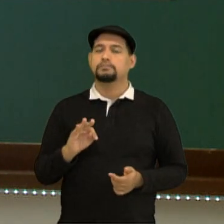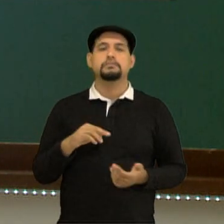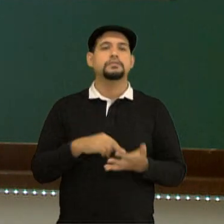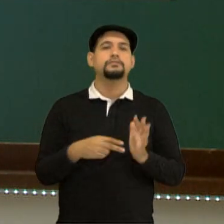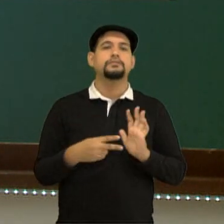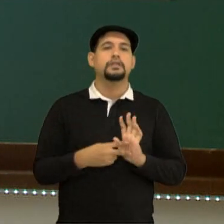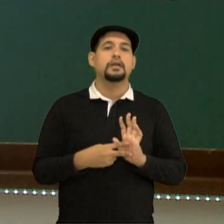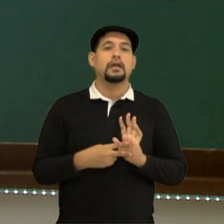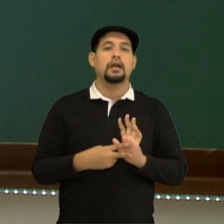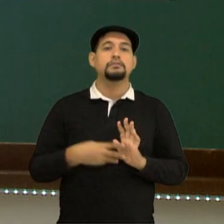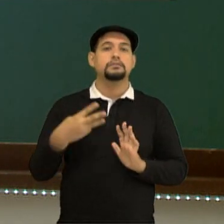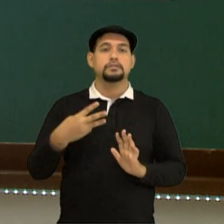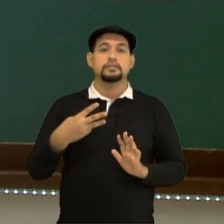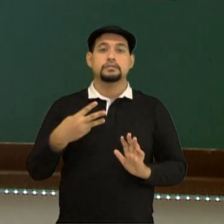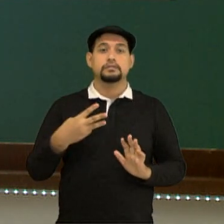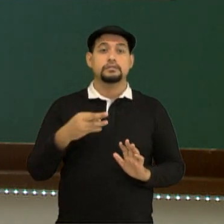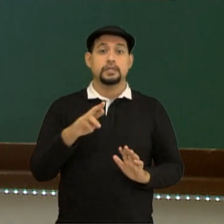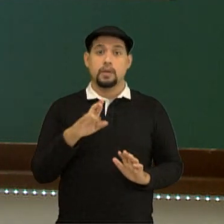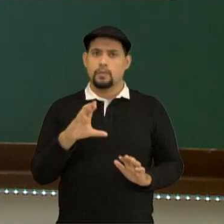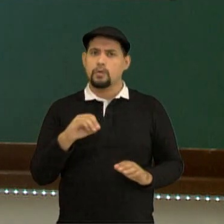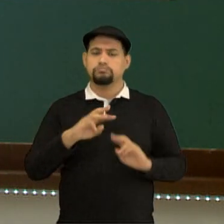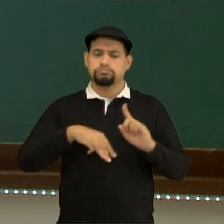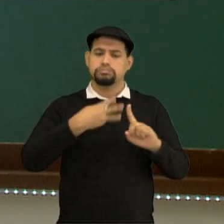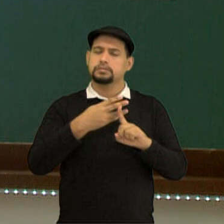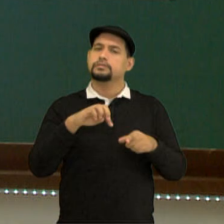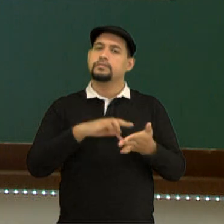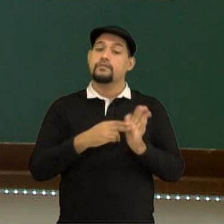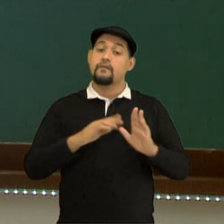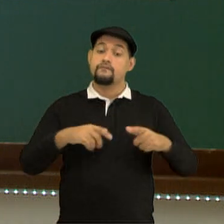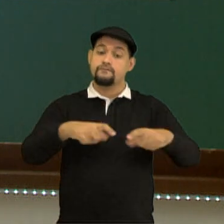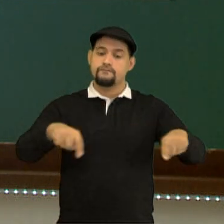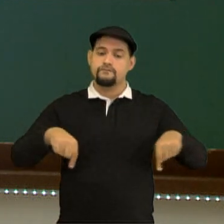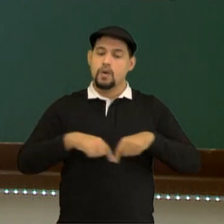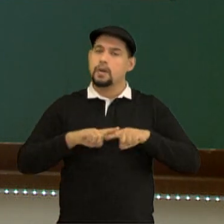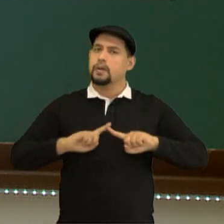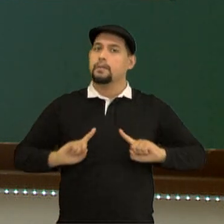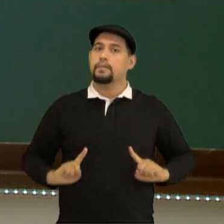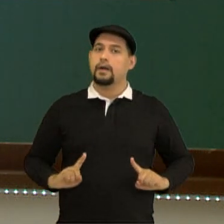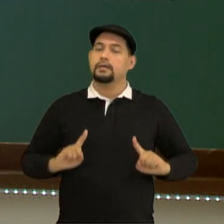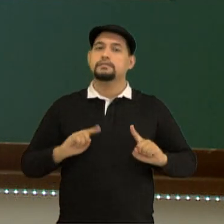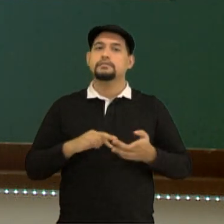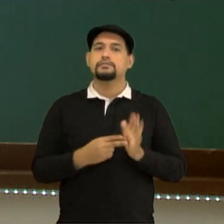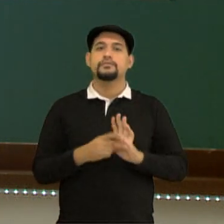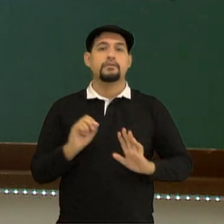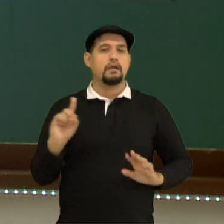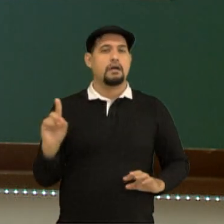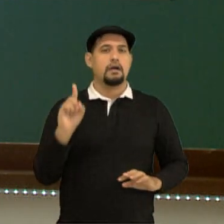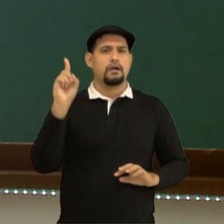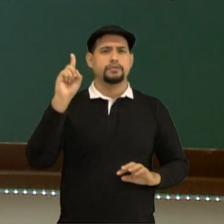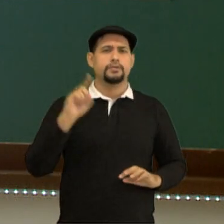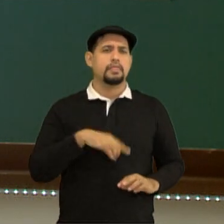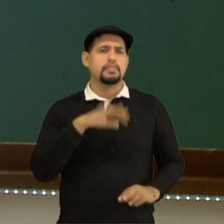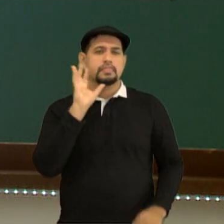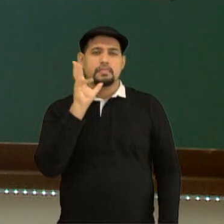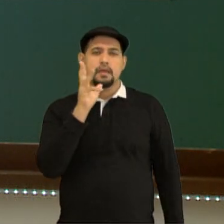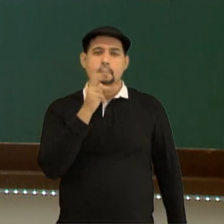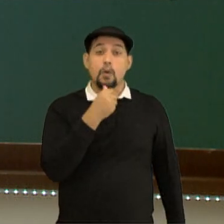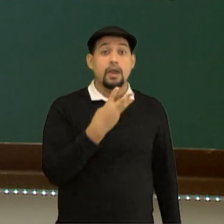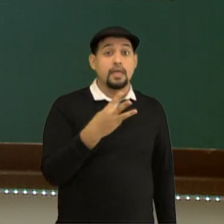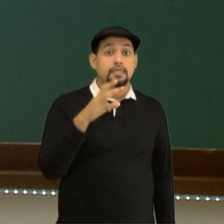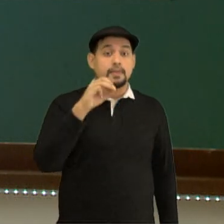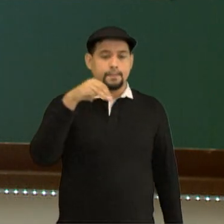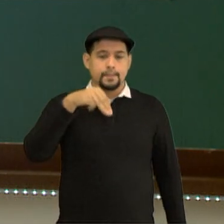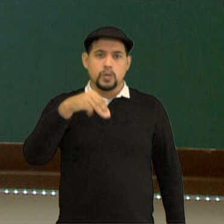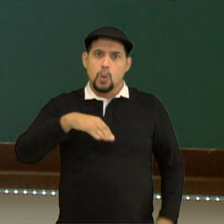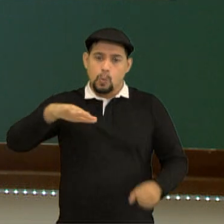o triplo da altura do segundo cilindro, que é o exterior. O problema diz que o cilindro do meio, que é ele mais alto, leva 30 minutos para